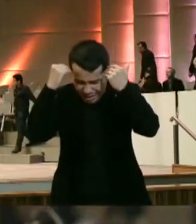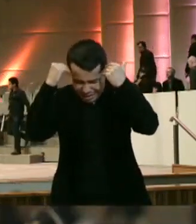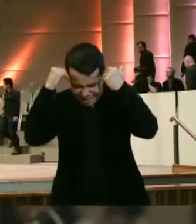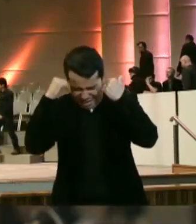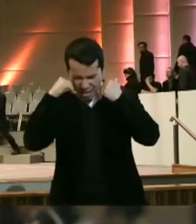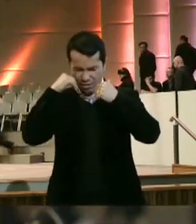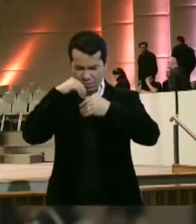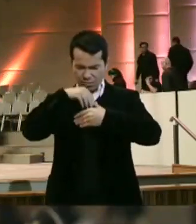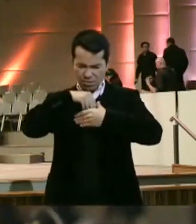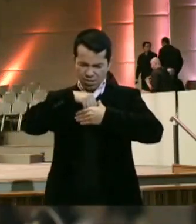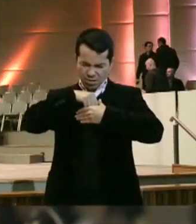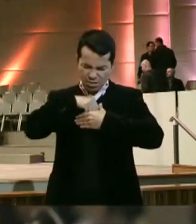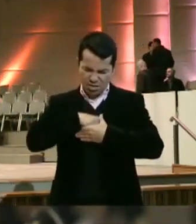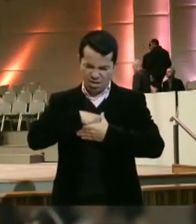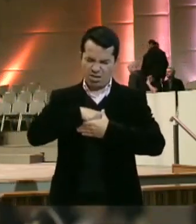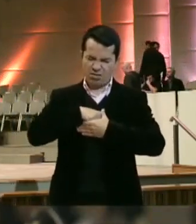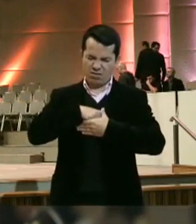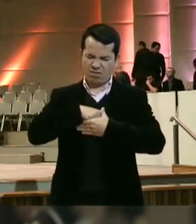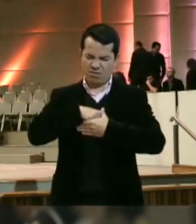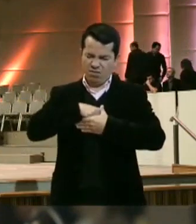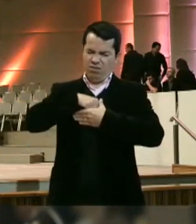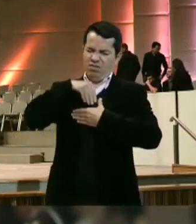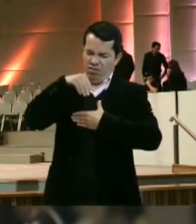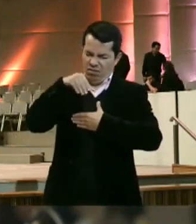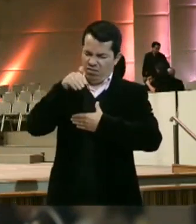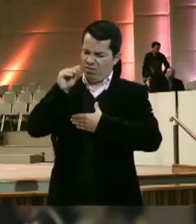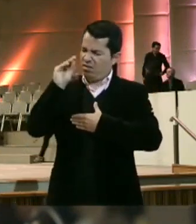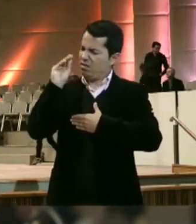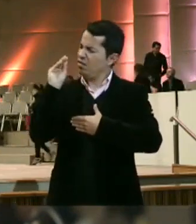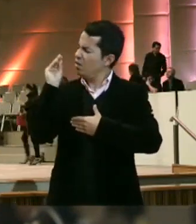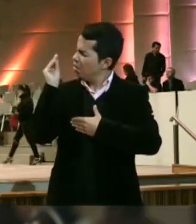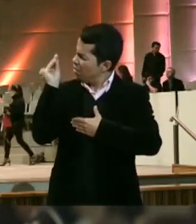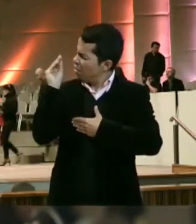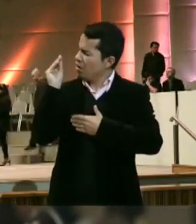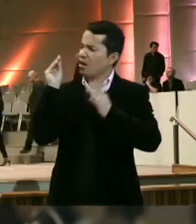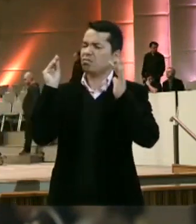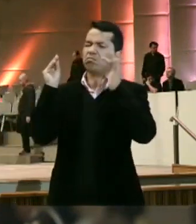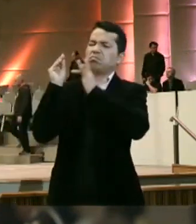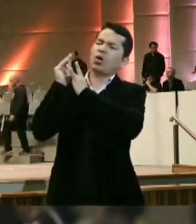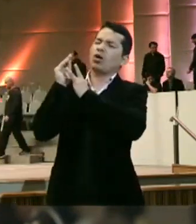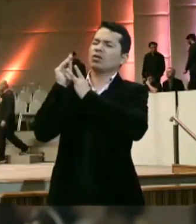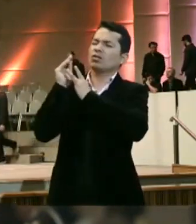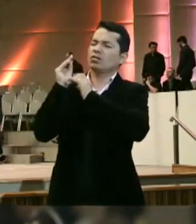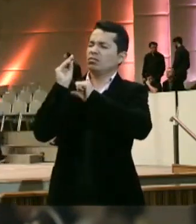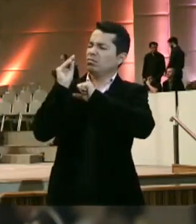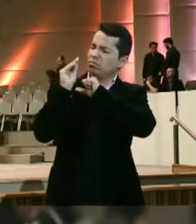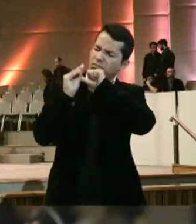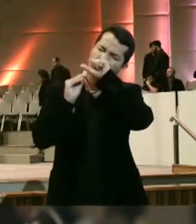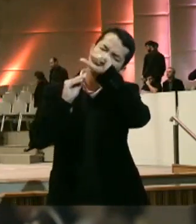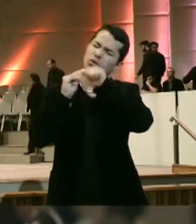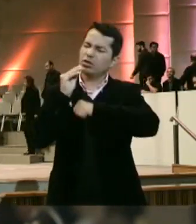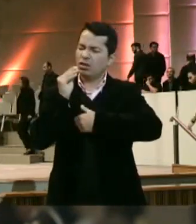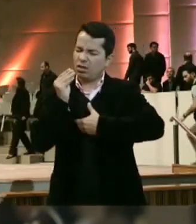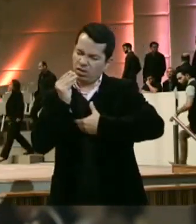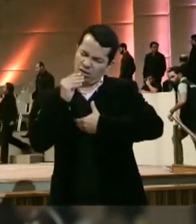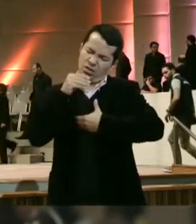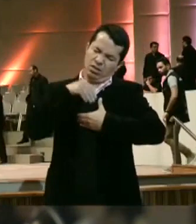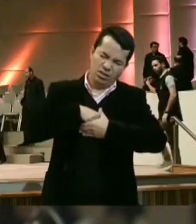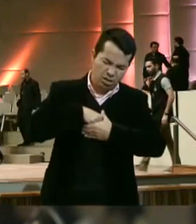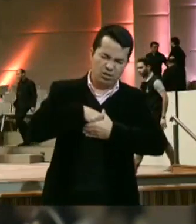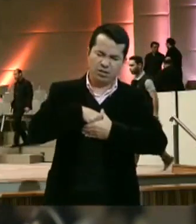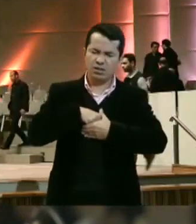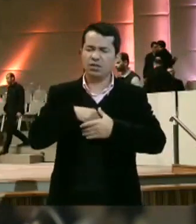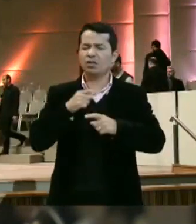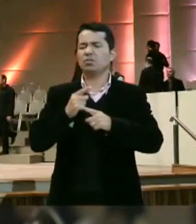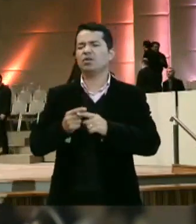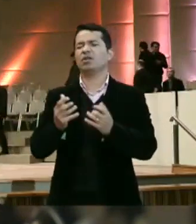mas algo que tenha poder em nós, intrínseco, e que nós possamos experimentar o poder de Jesus